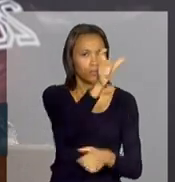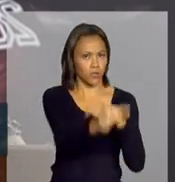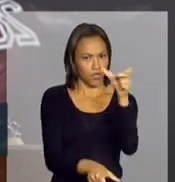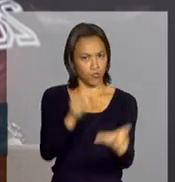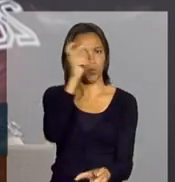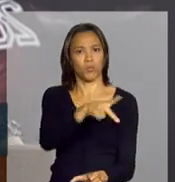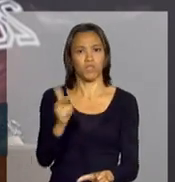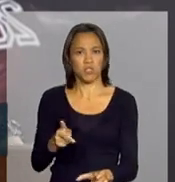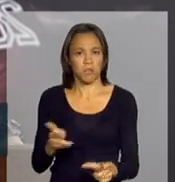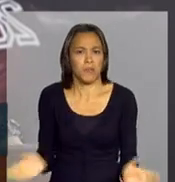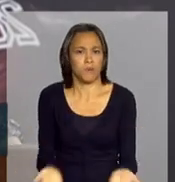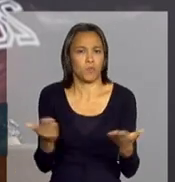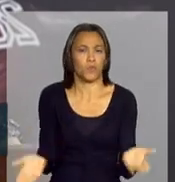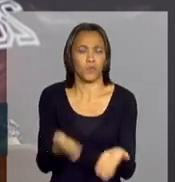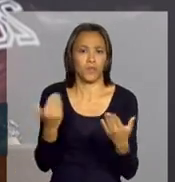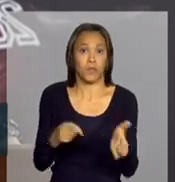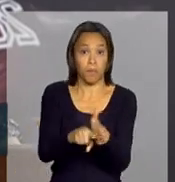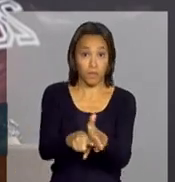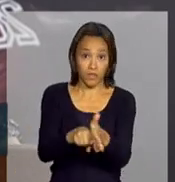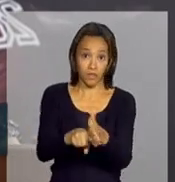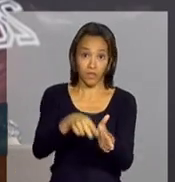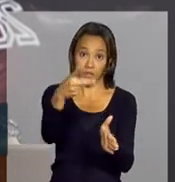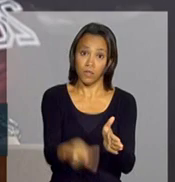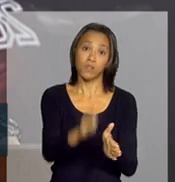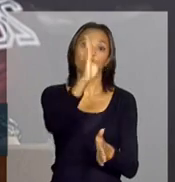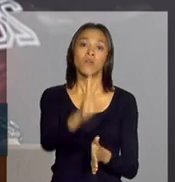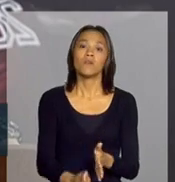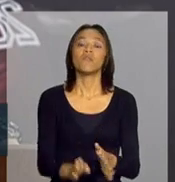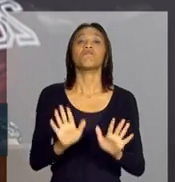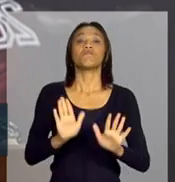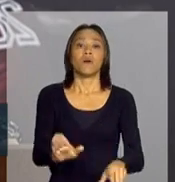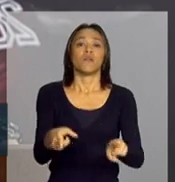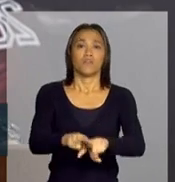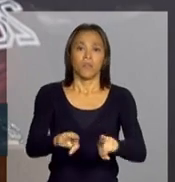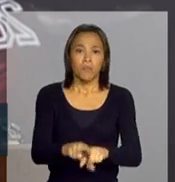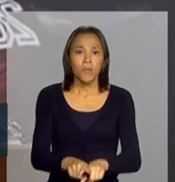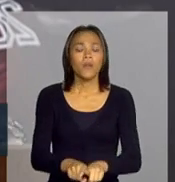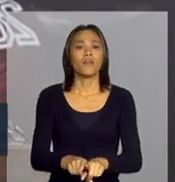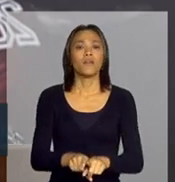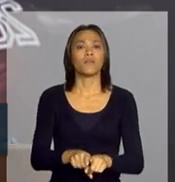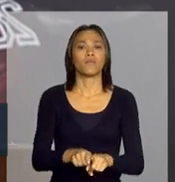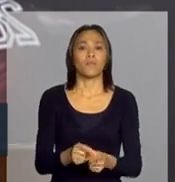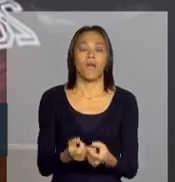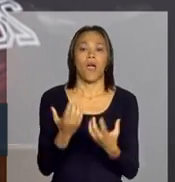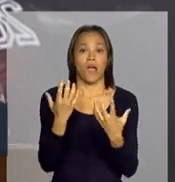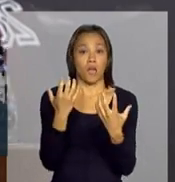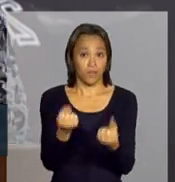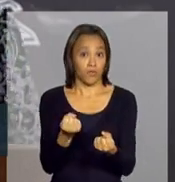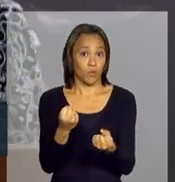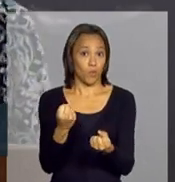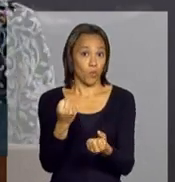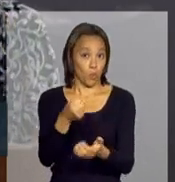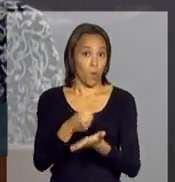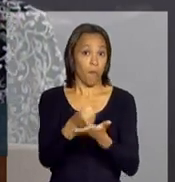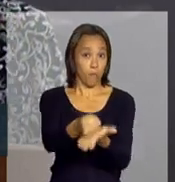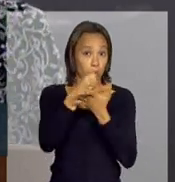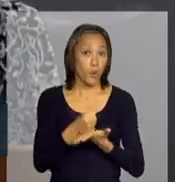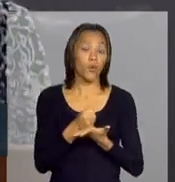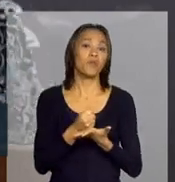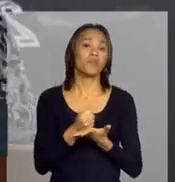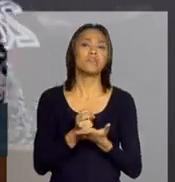desenvolvimento científico e tecnológico do Brasil mas também contamos com com eles para dar